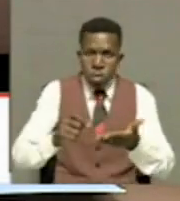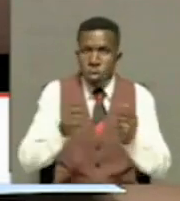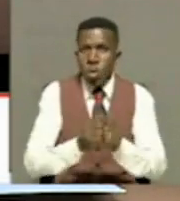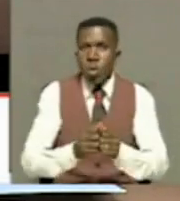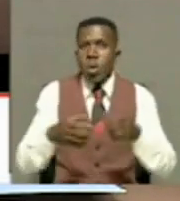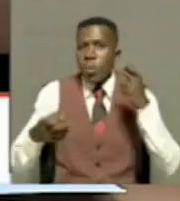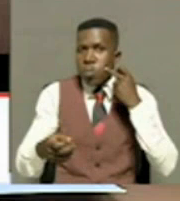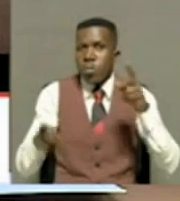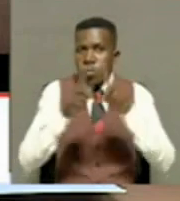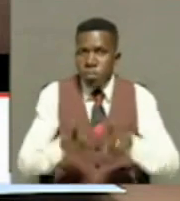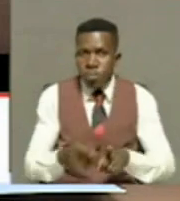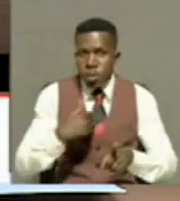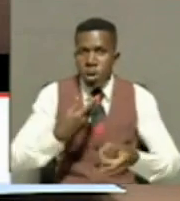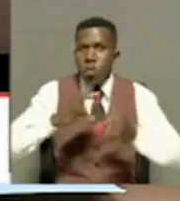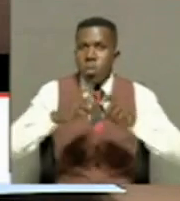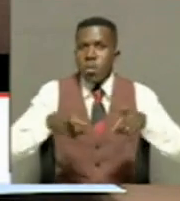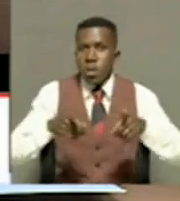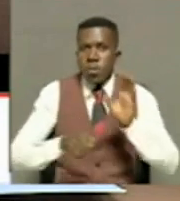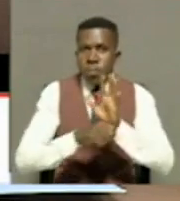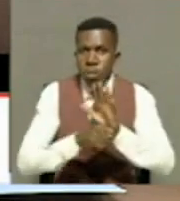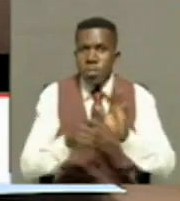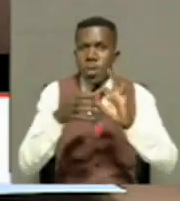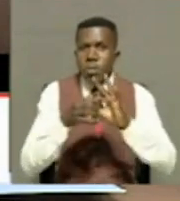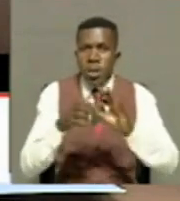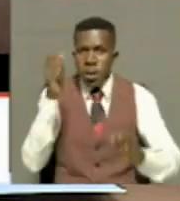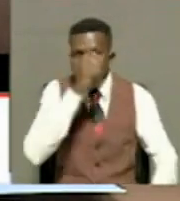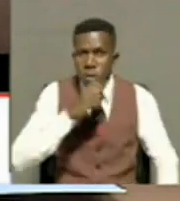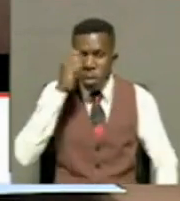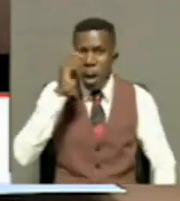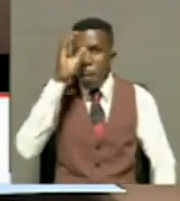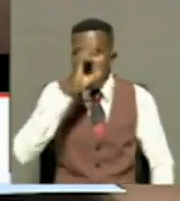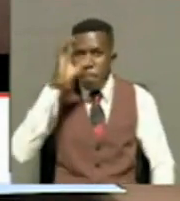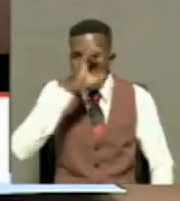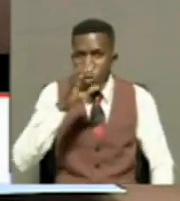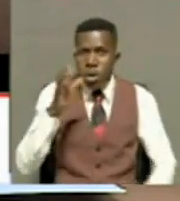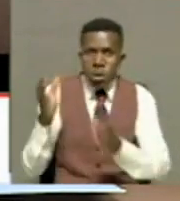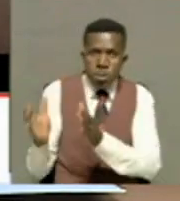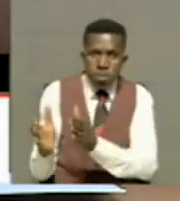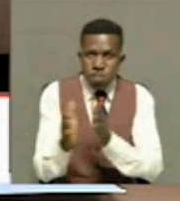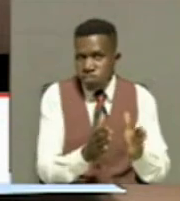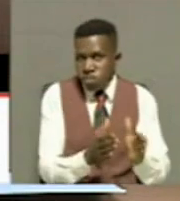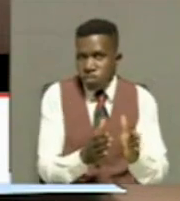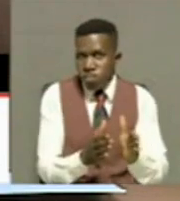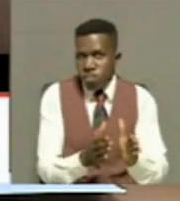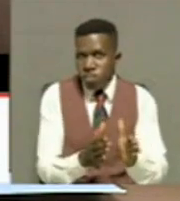não é? A União Europeia está a tentar harmonizar do seu lado, e